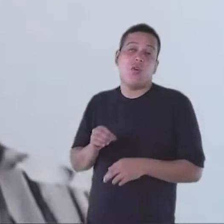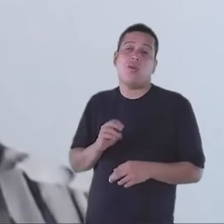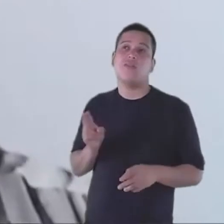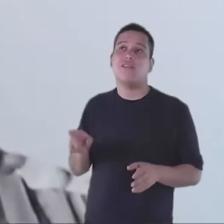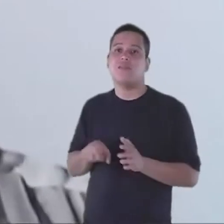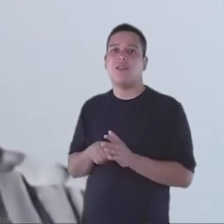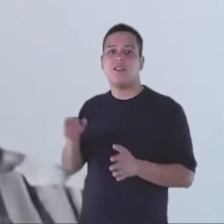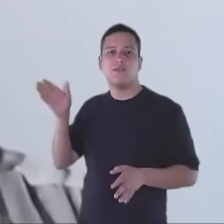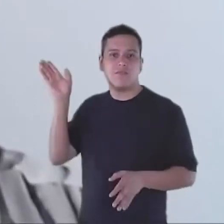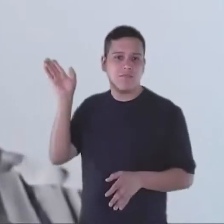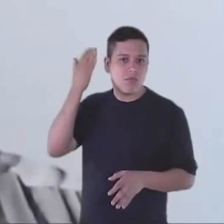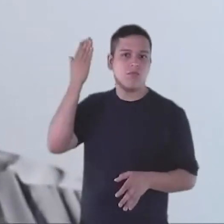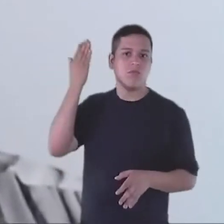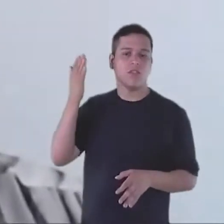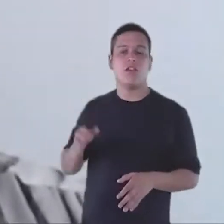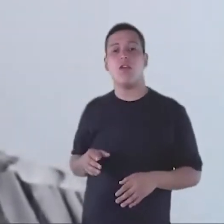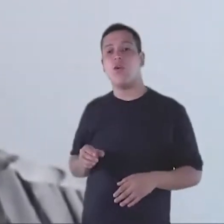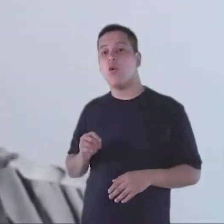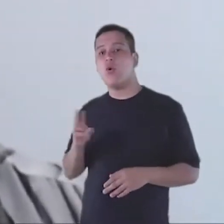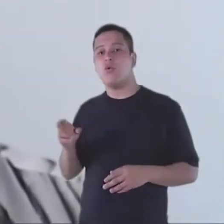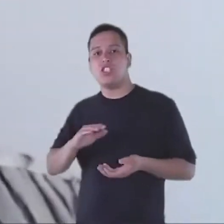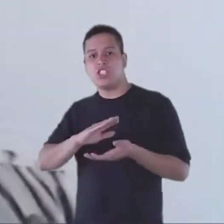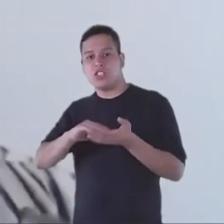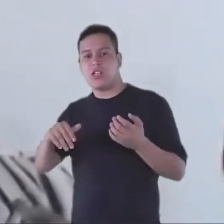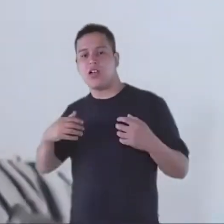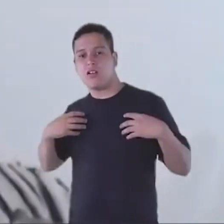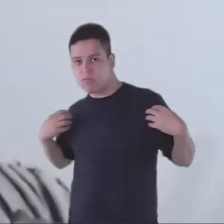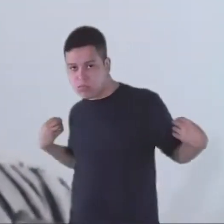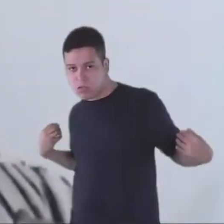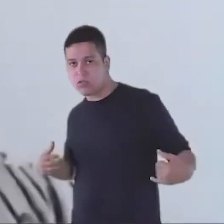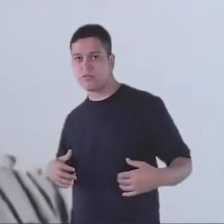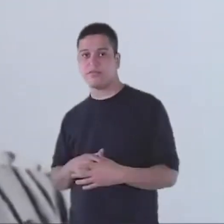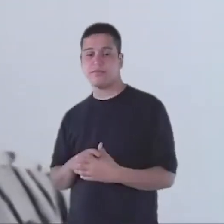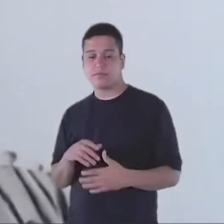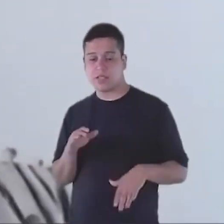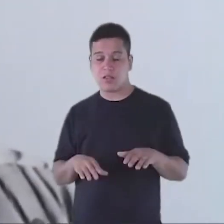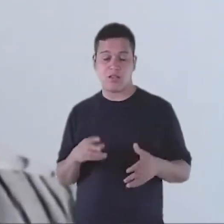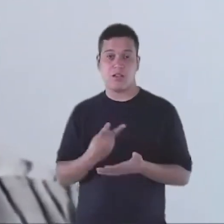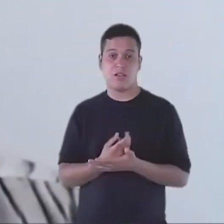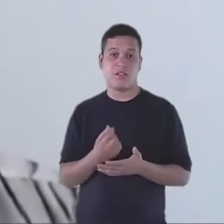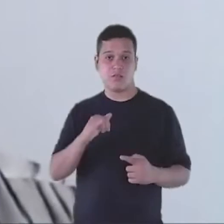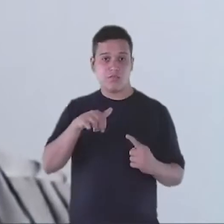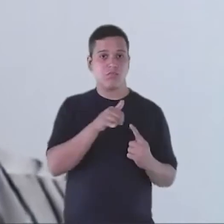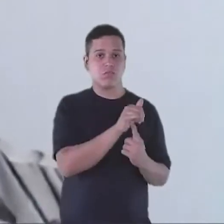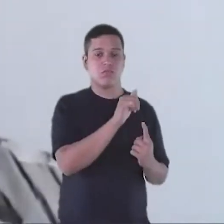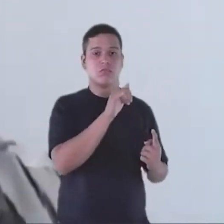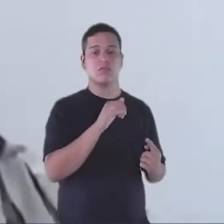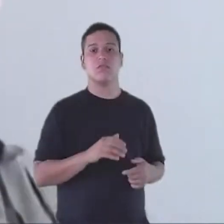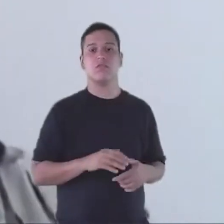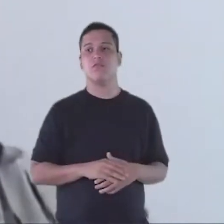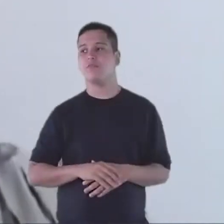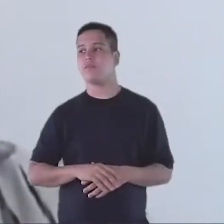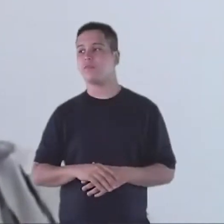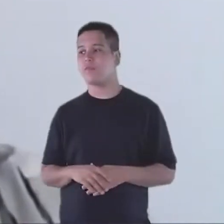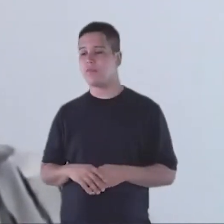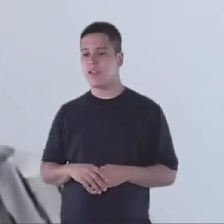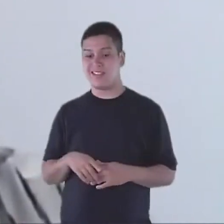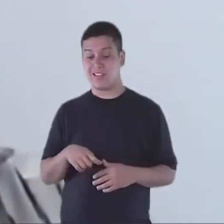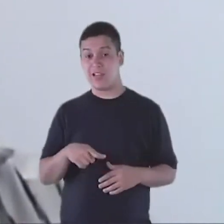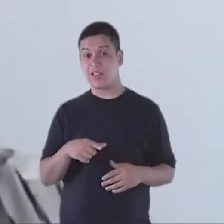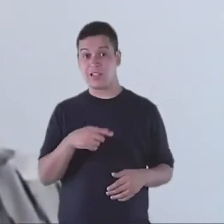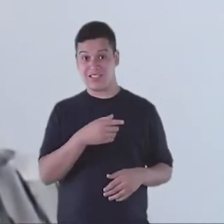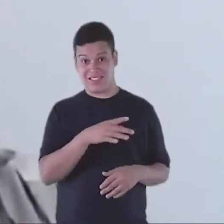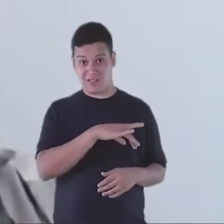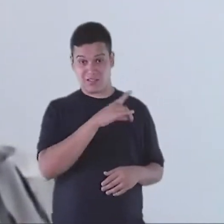casaco. E naquele dia, naquela manhã, como o refeitório já estava vazio, foi um dos últimos a sair, eles me